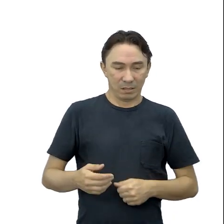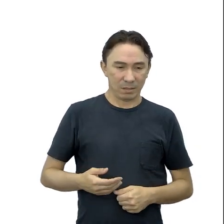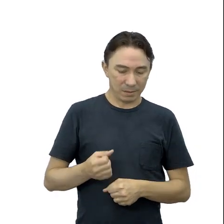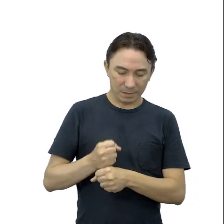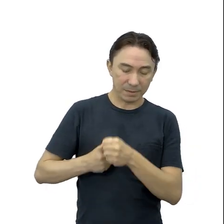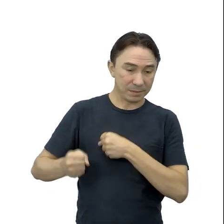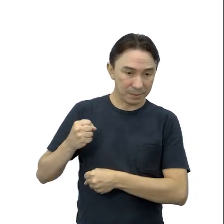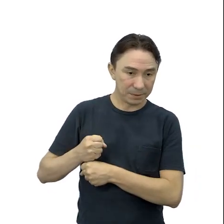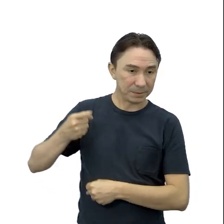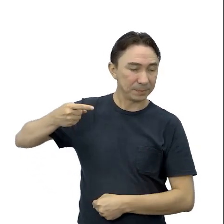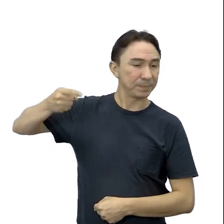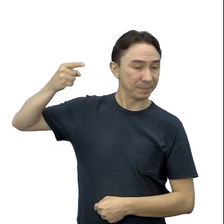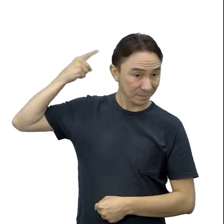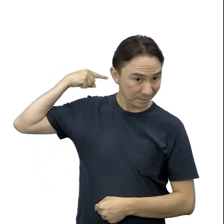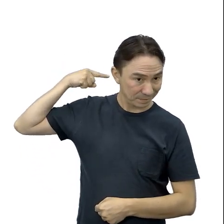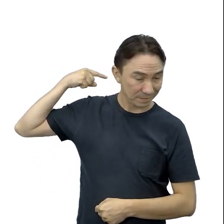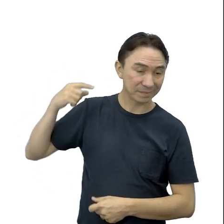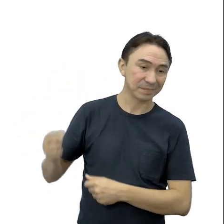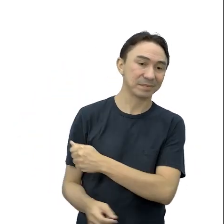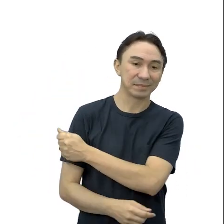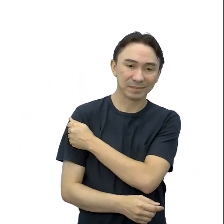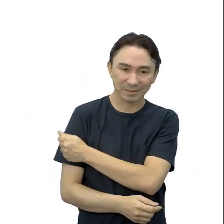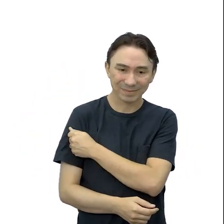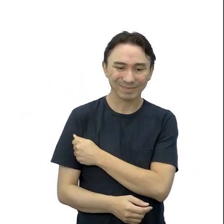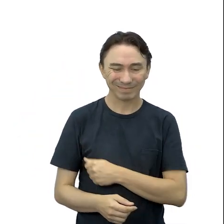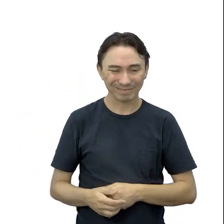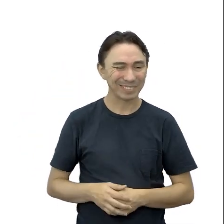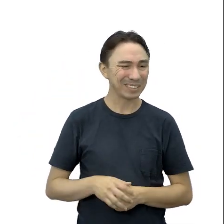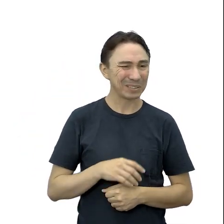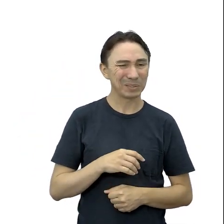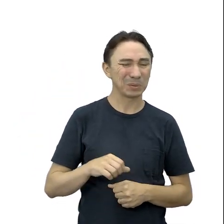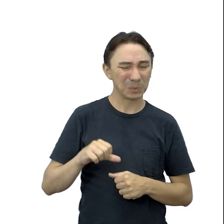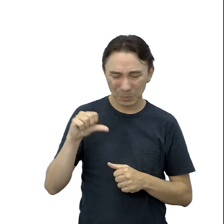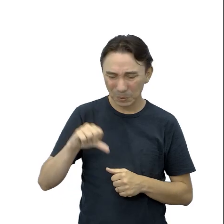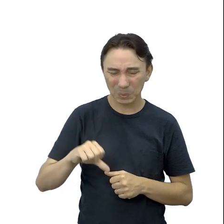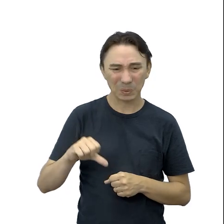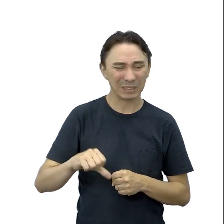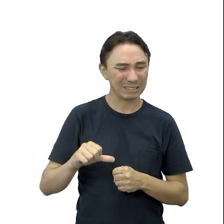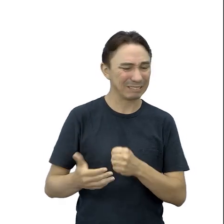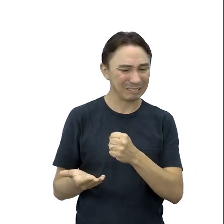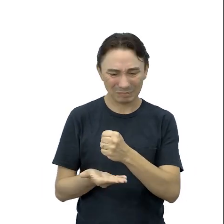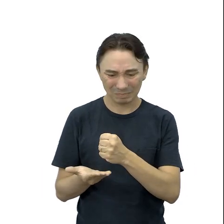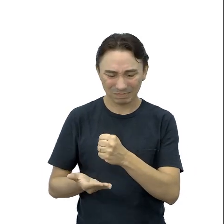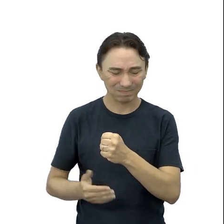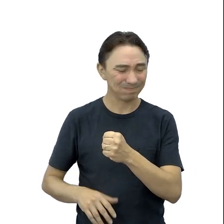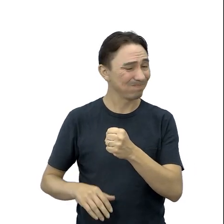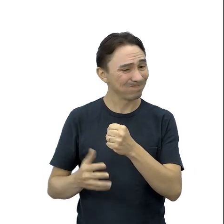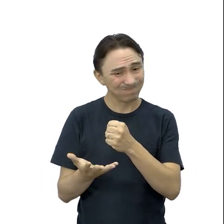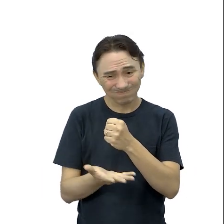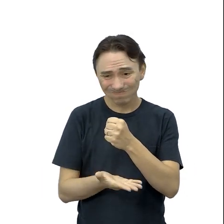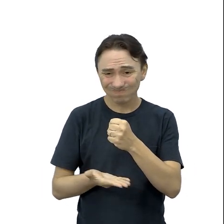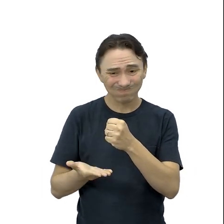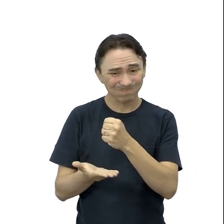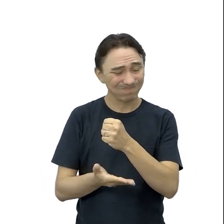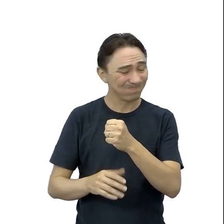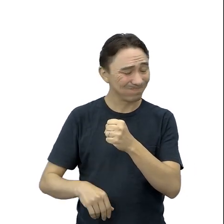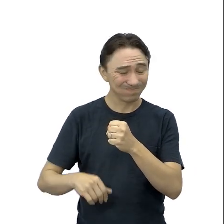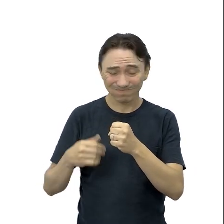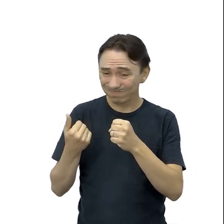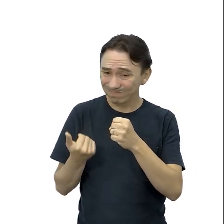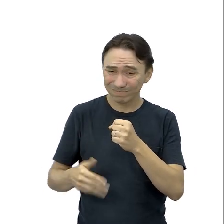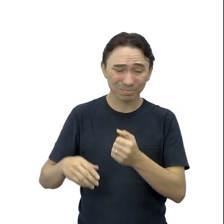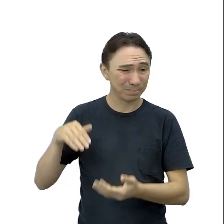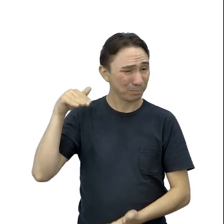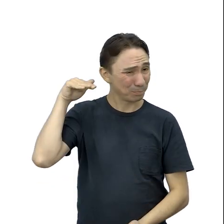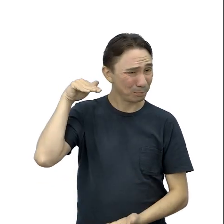os alunos, né, que estavam no muito baixo, né, no baixo, né? Aí a gente convida vocês aqui,